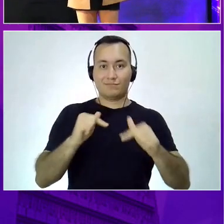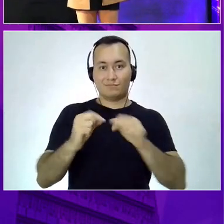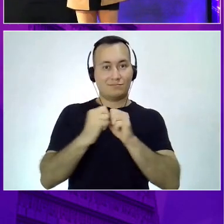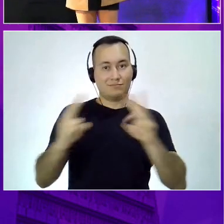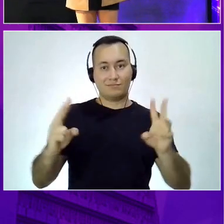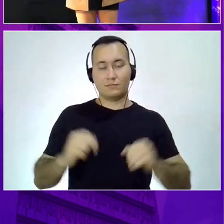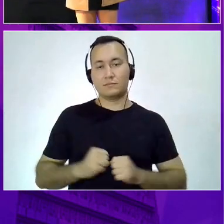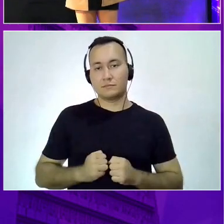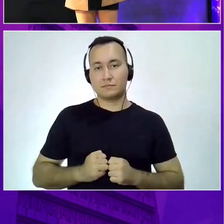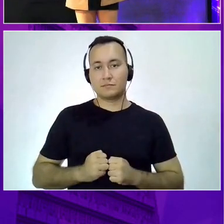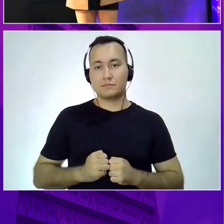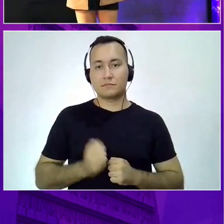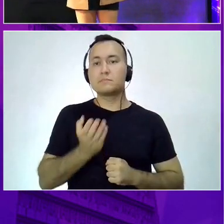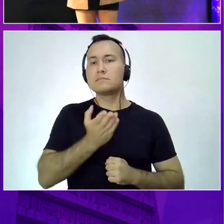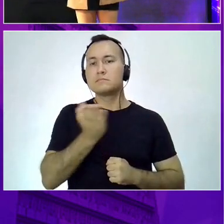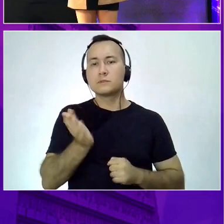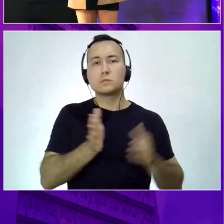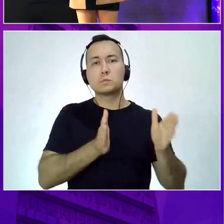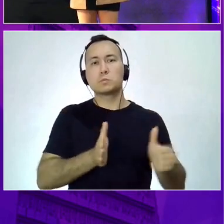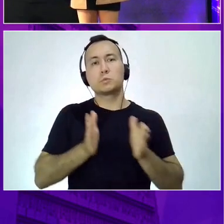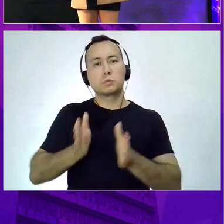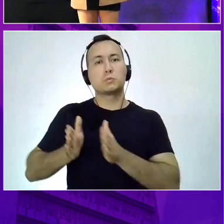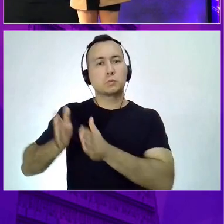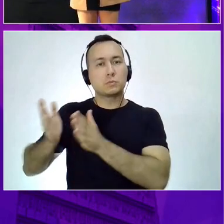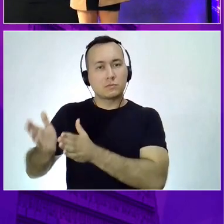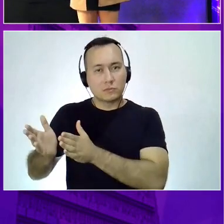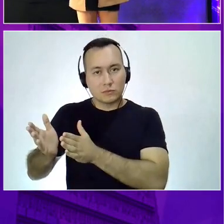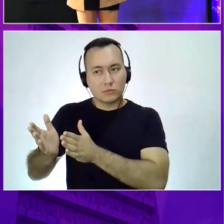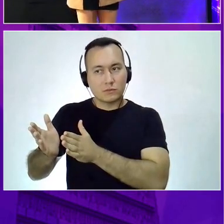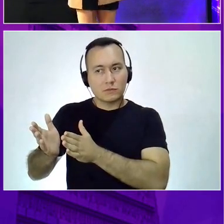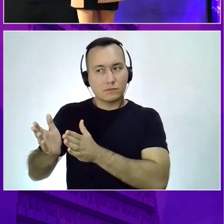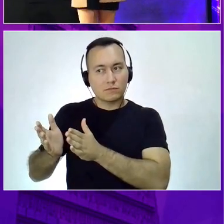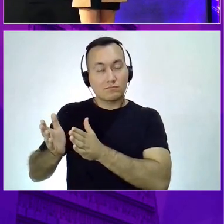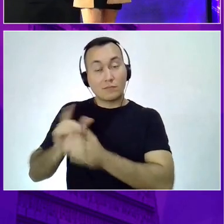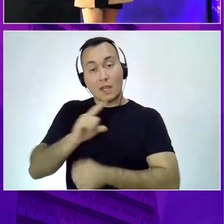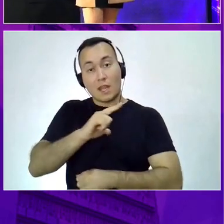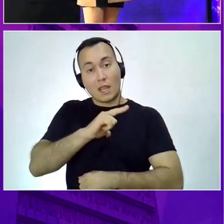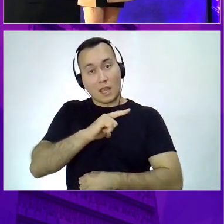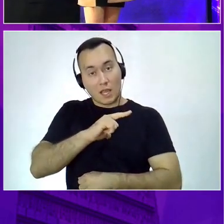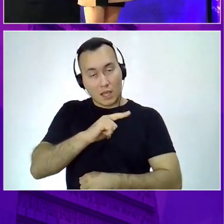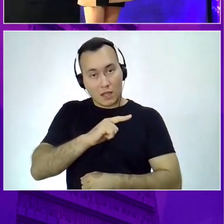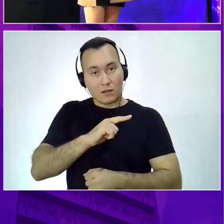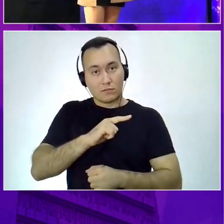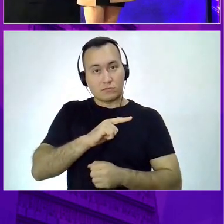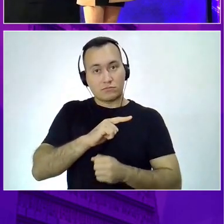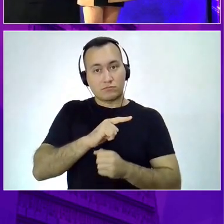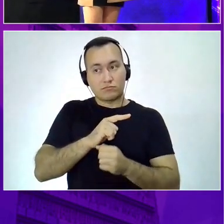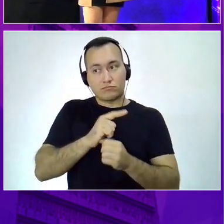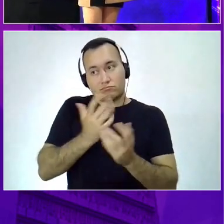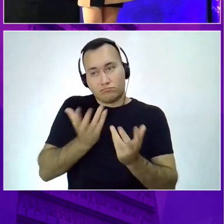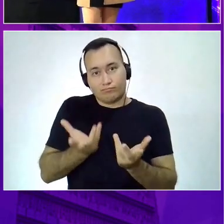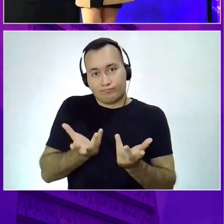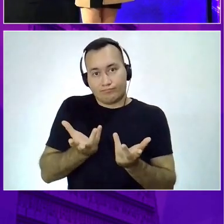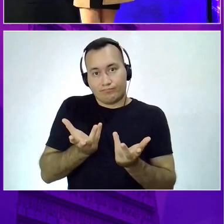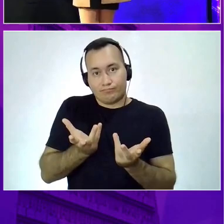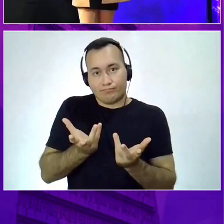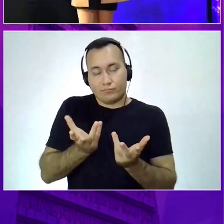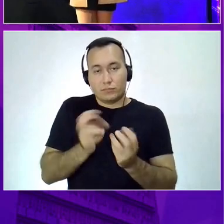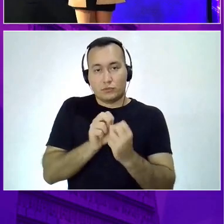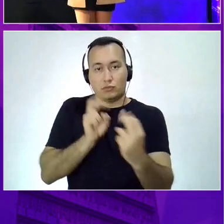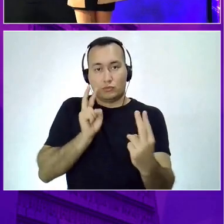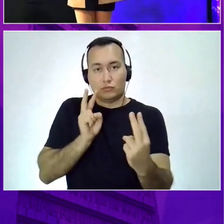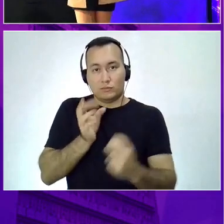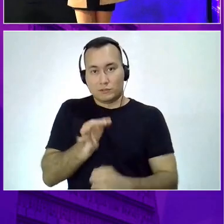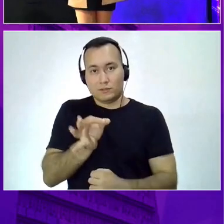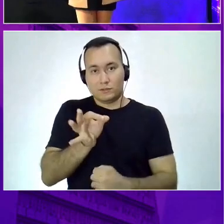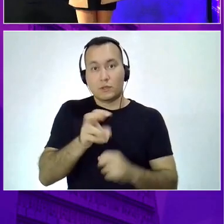estão organizadas. Então, isso é uma coisa que a gente precisa ter em mente quando a gente toma a decisão. A gente precisa conseguir refletir